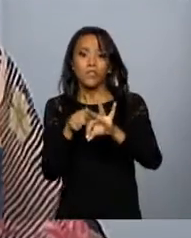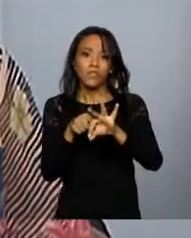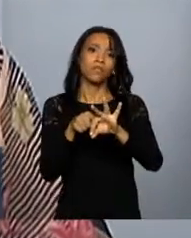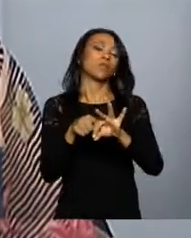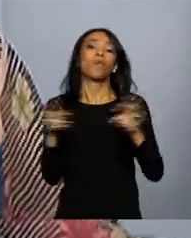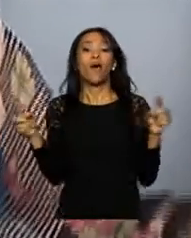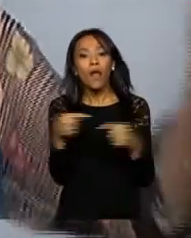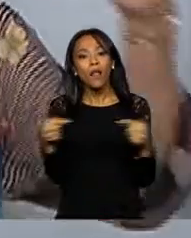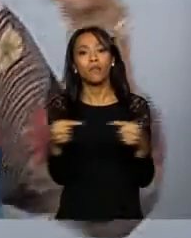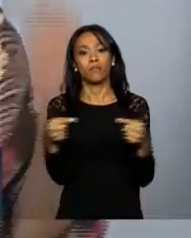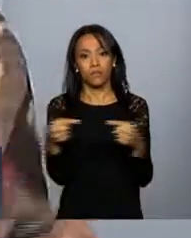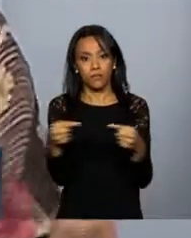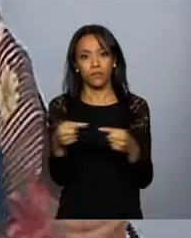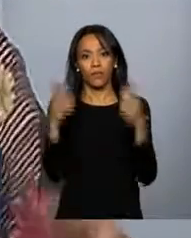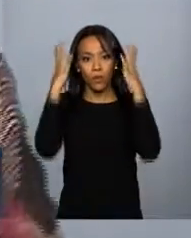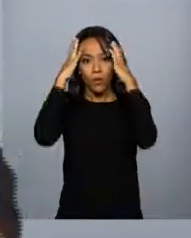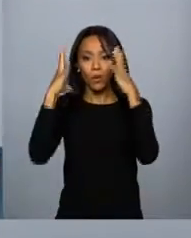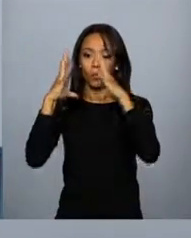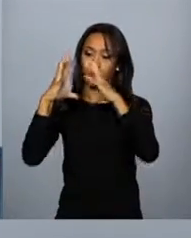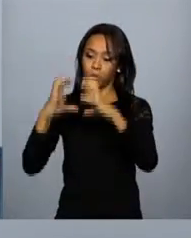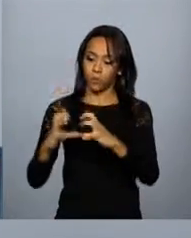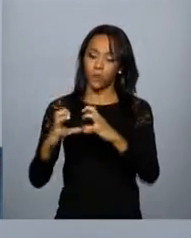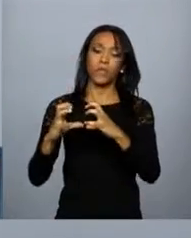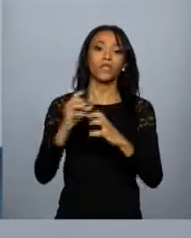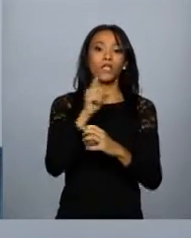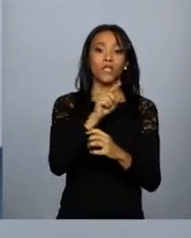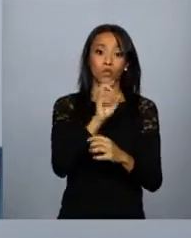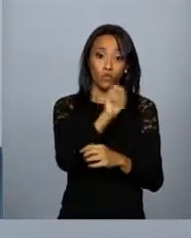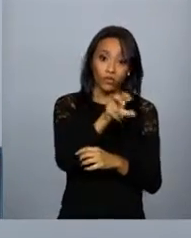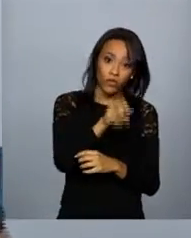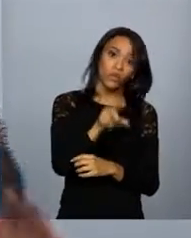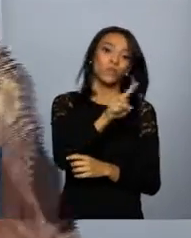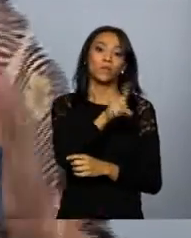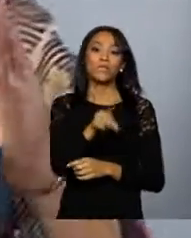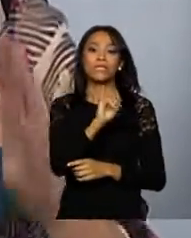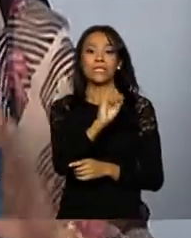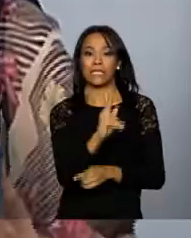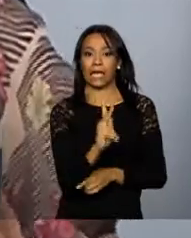a microcefalia e o vírus Zika.